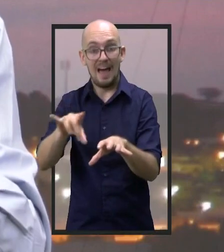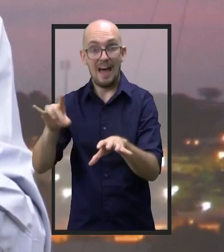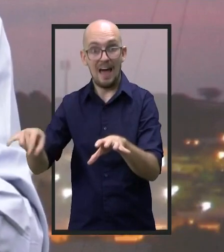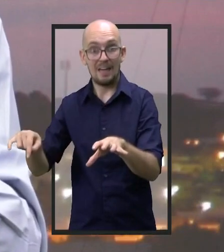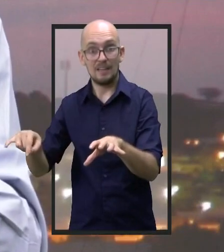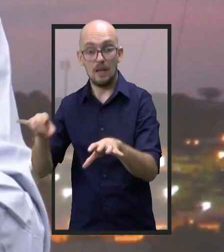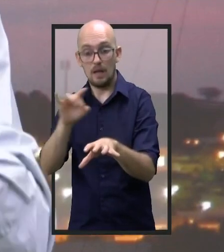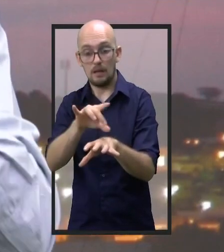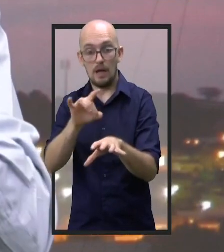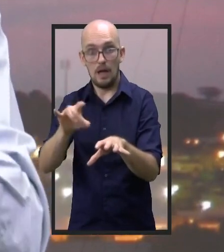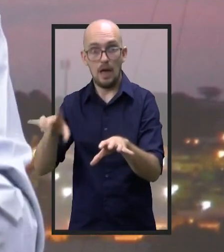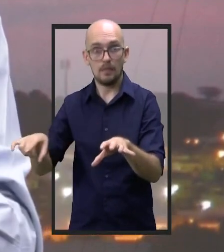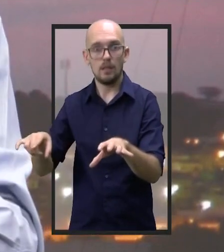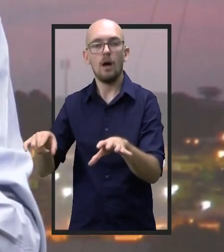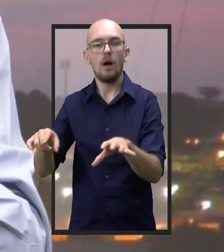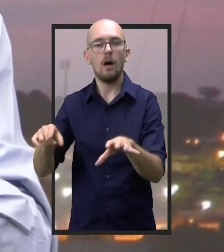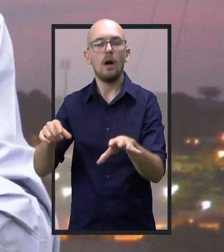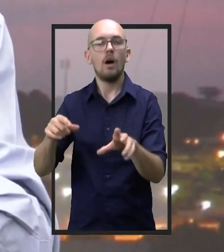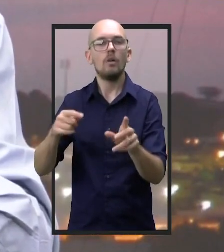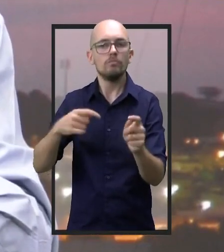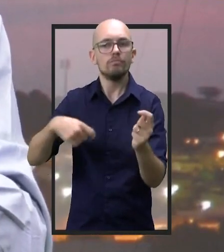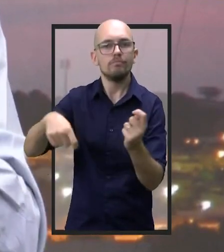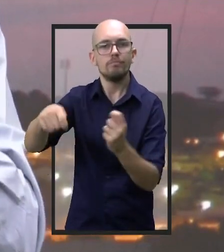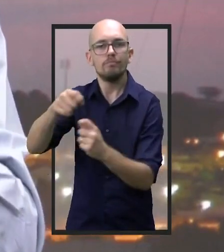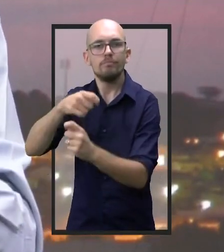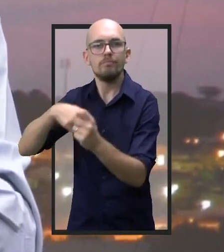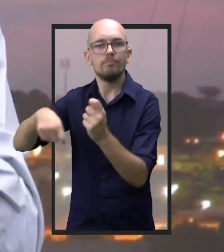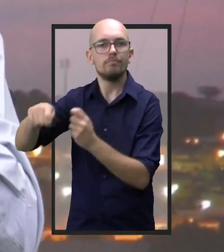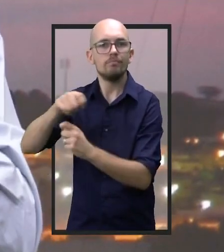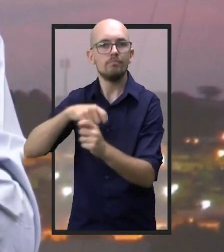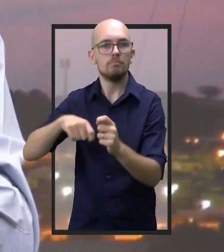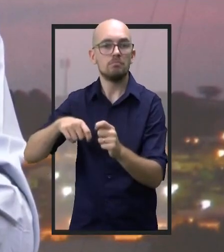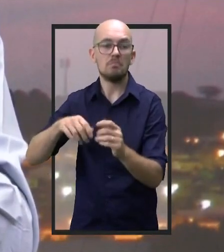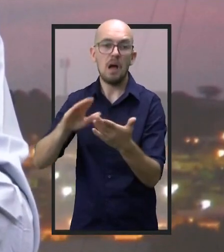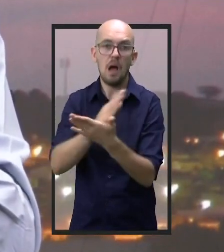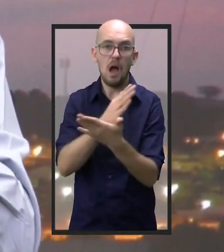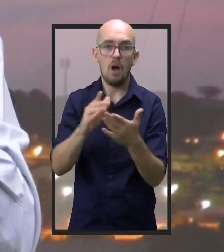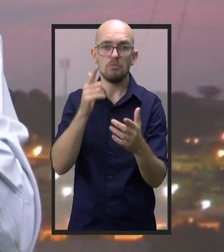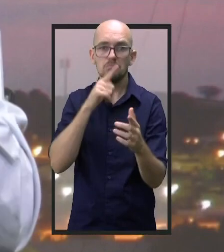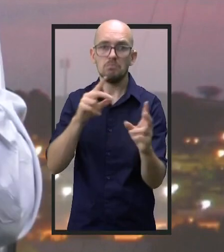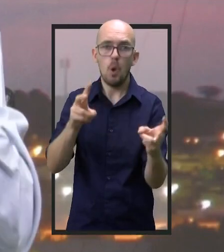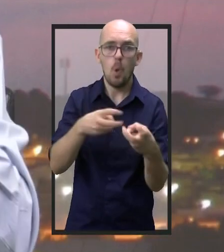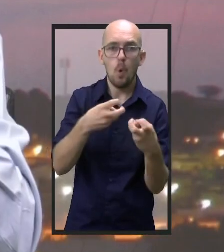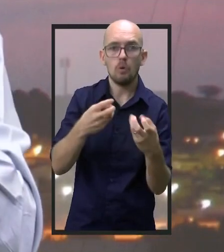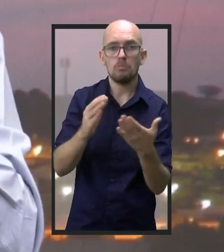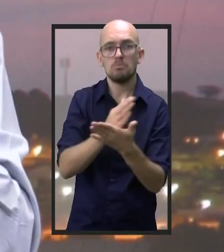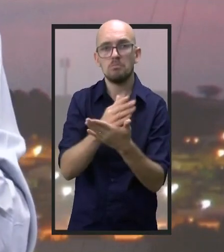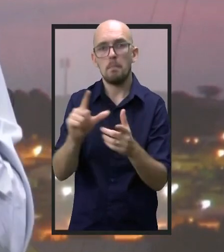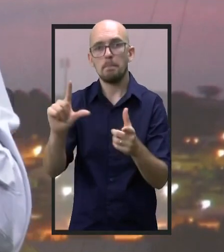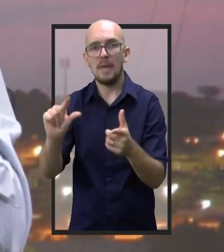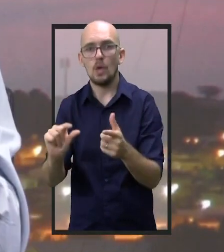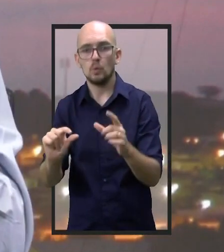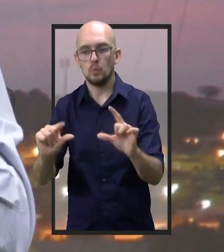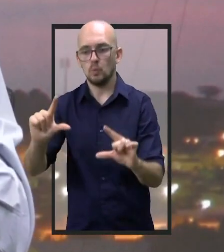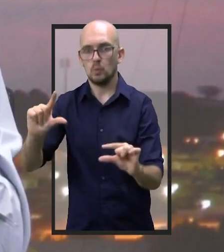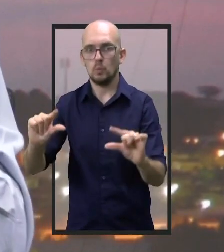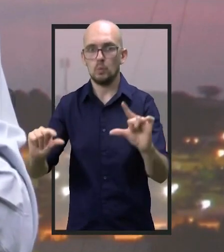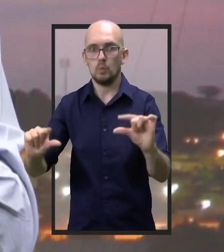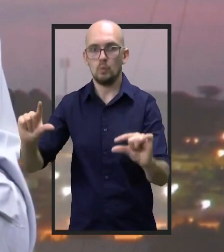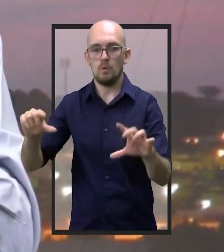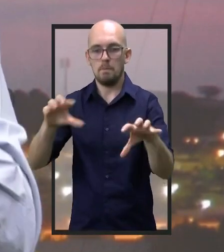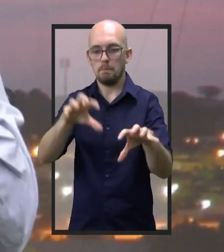distribuidoras, ela comercializa toda a gama de produtos. Um tem margem, o outro não tem. Quem tem mais margem e qual que vai